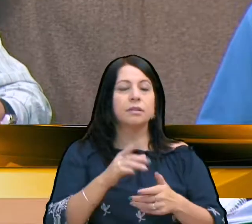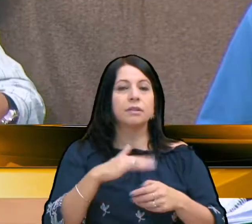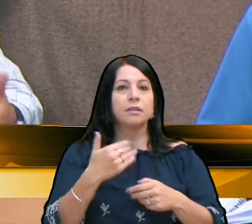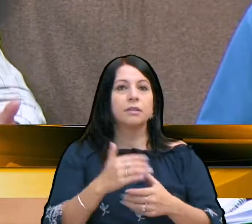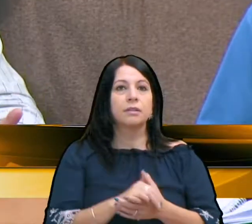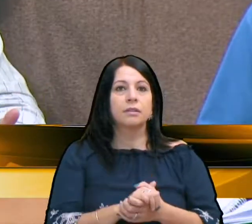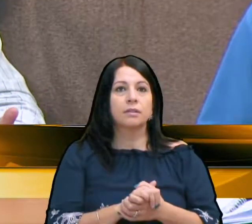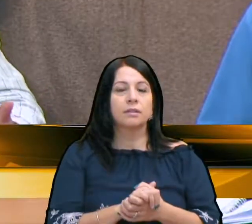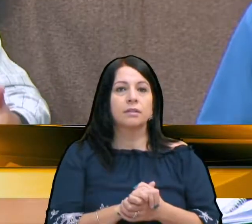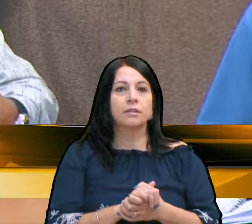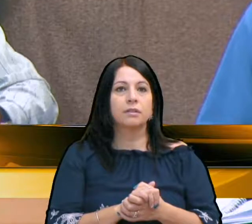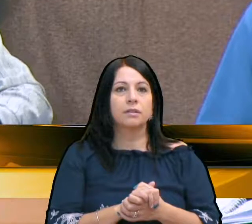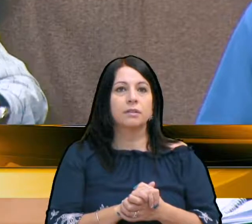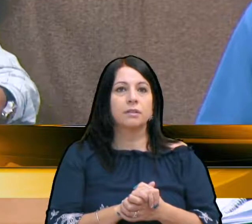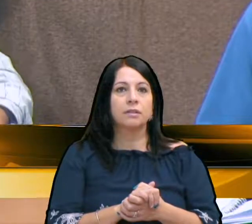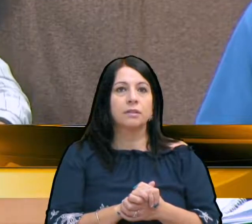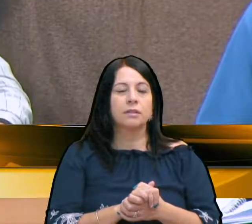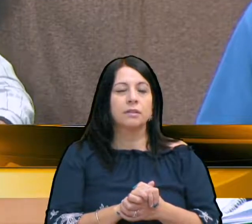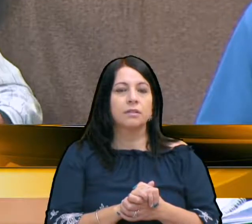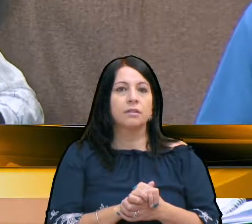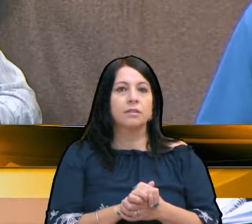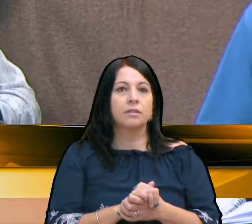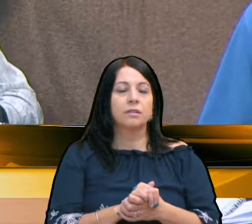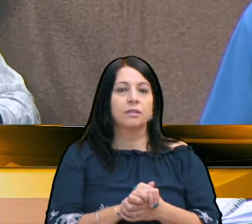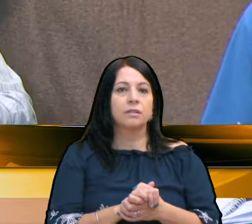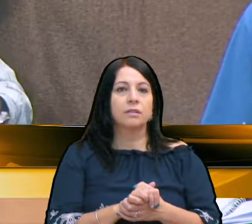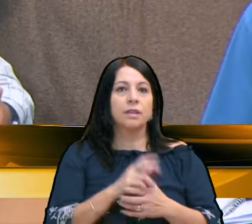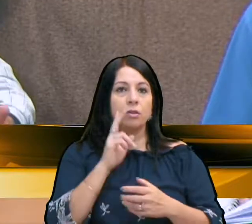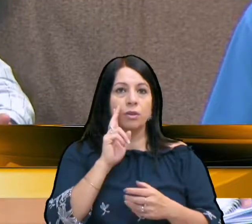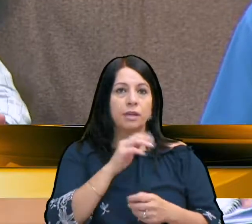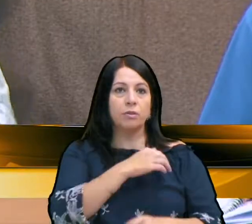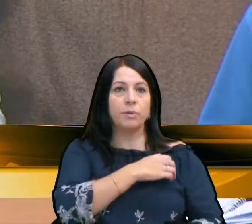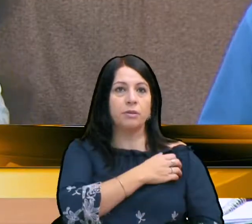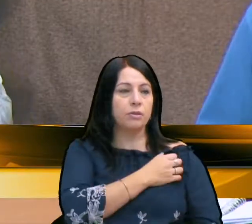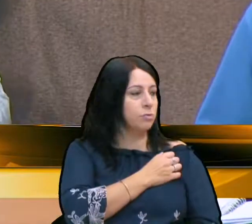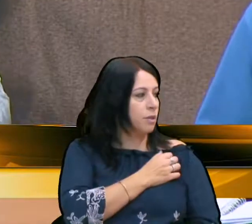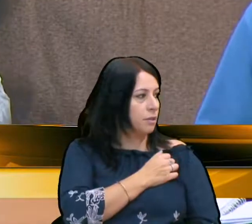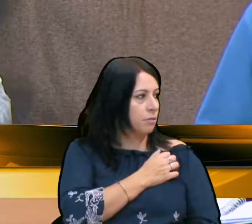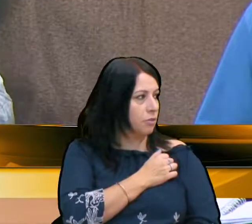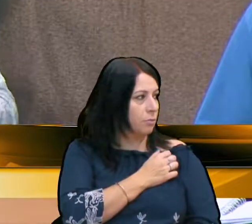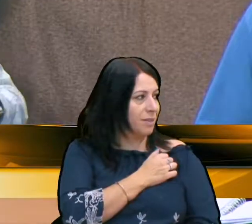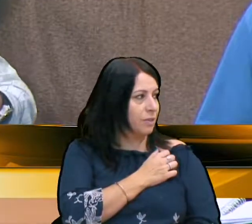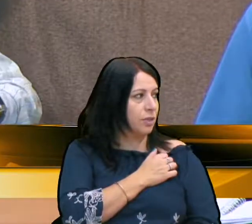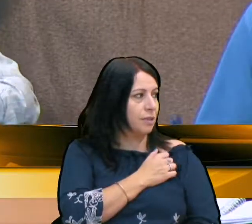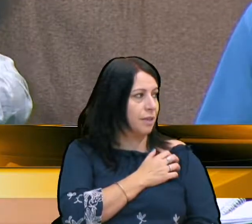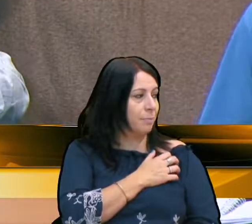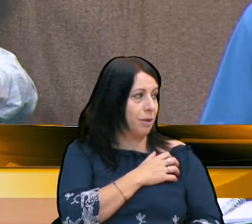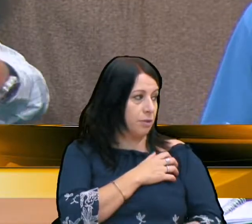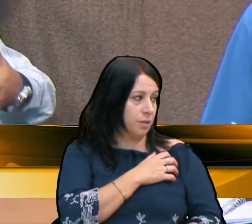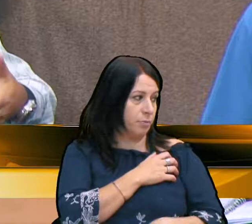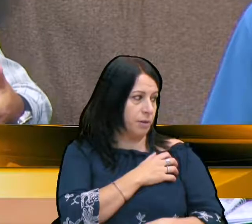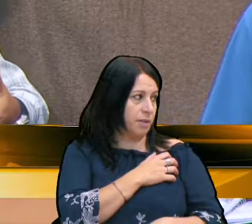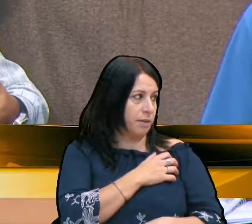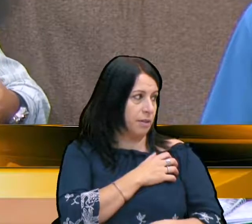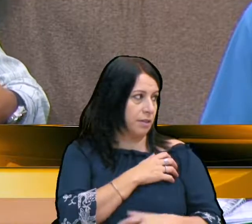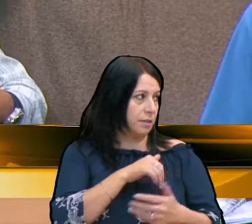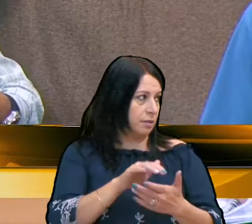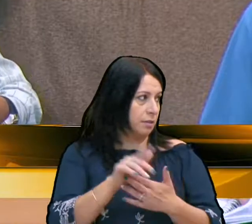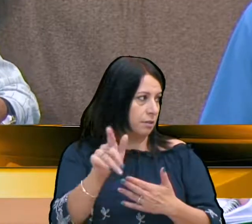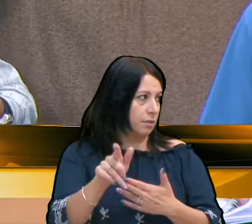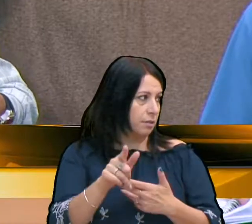mais transparente a fiscalização dentro dos municípios, porque é algo que está muito mais próximo das pessoas. Então, essas leis existindo nas